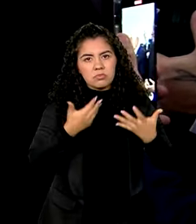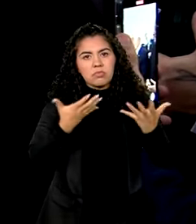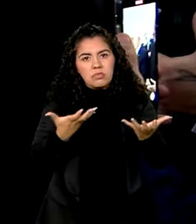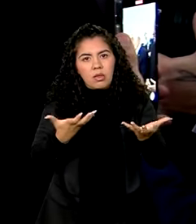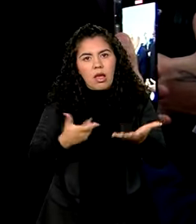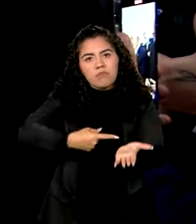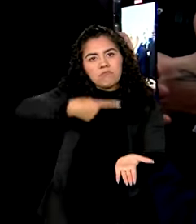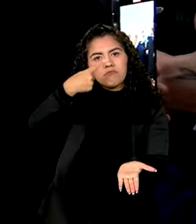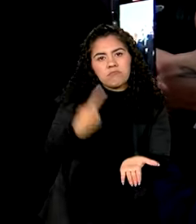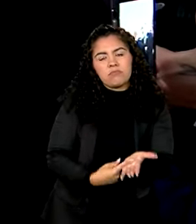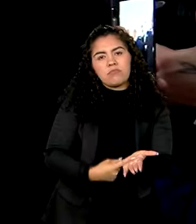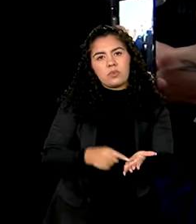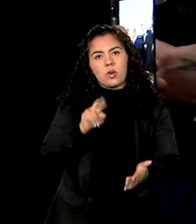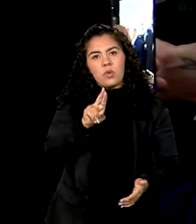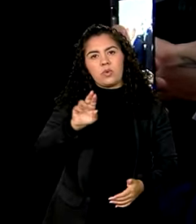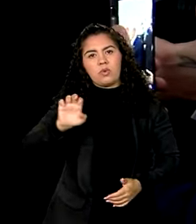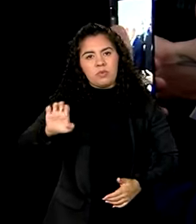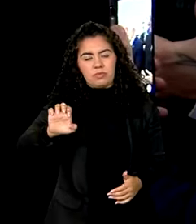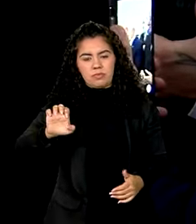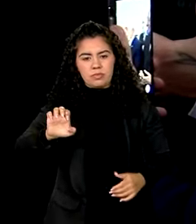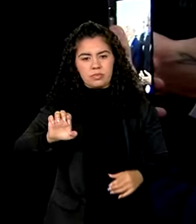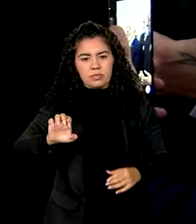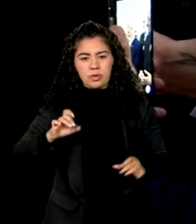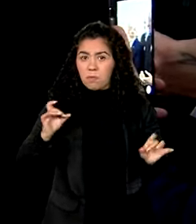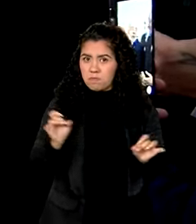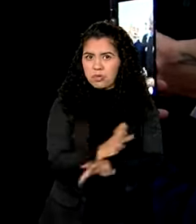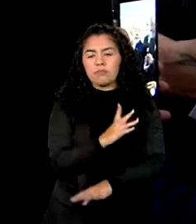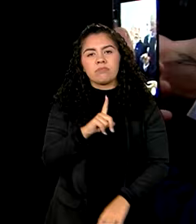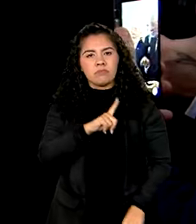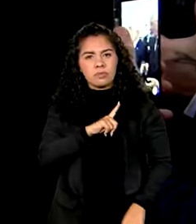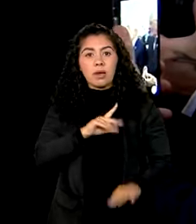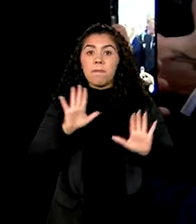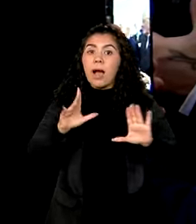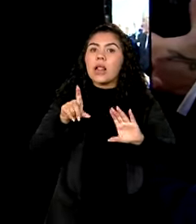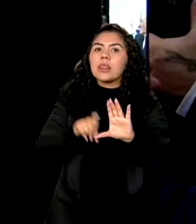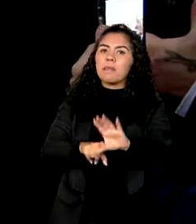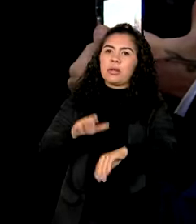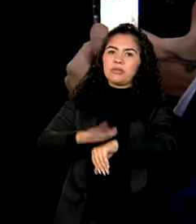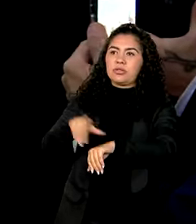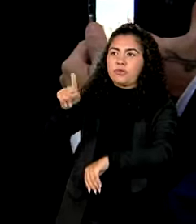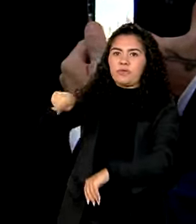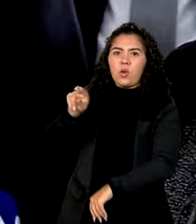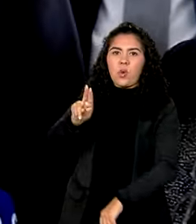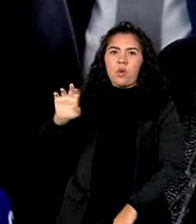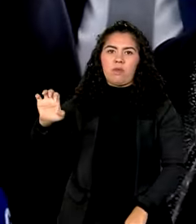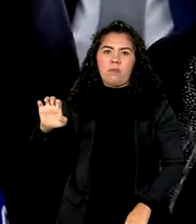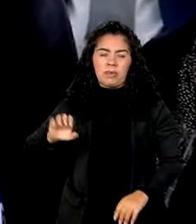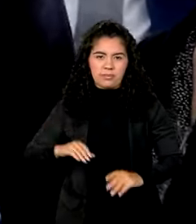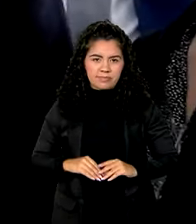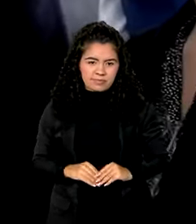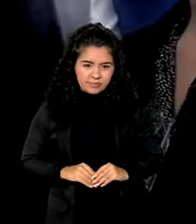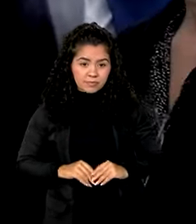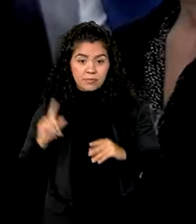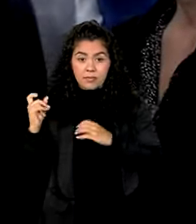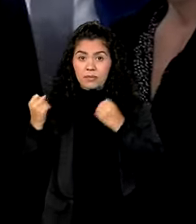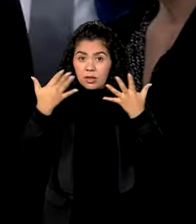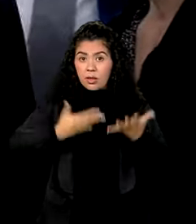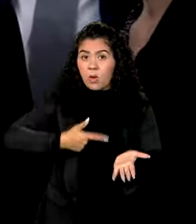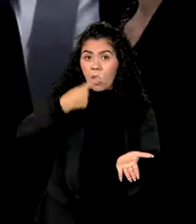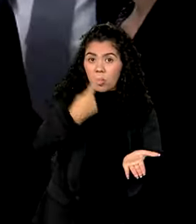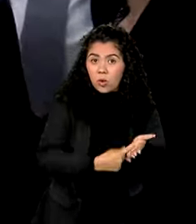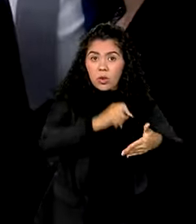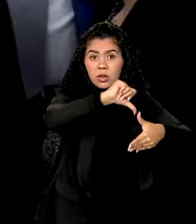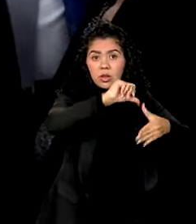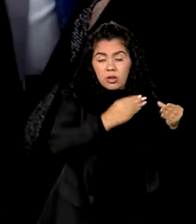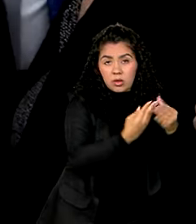acordo com a União Europeia. Estamos prontos a fazer um acordo com a União Agora Europeia. Depende dos europeus. Agora depende da loja. Além do acordo